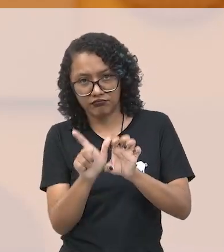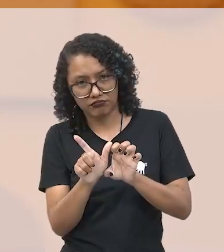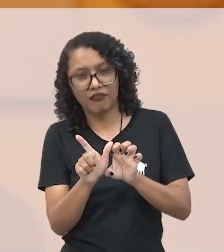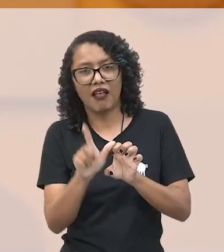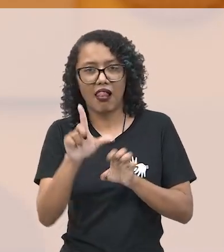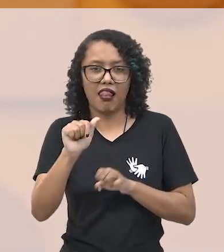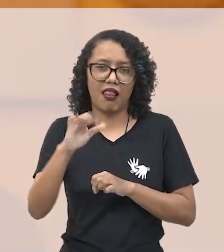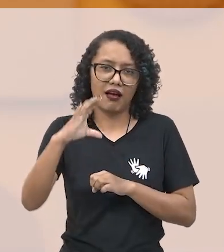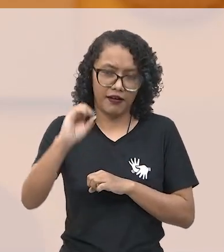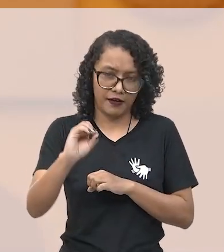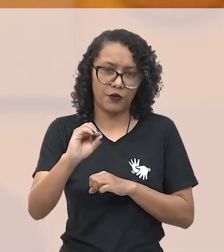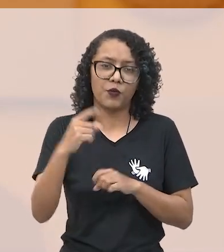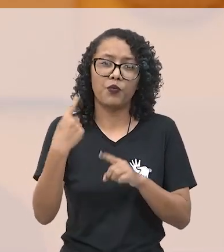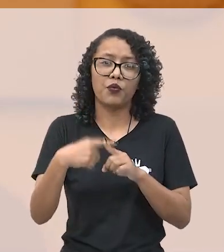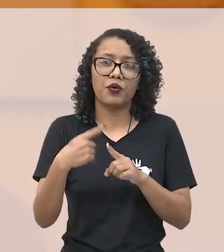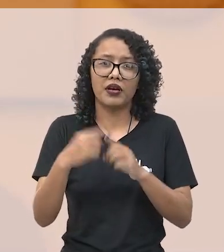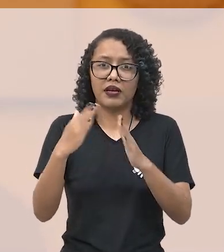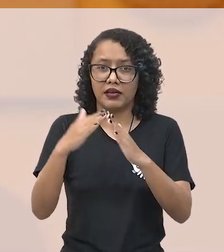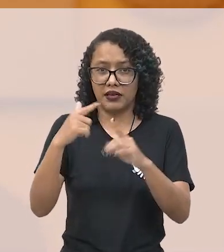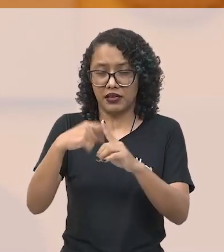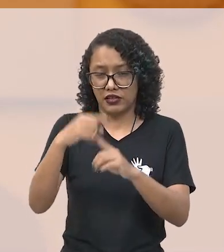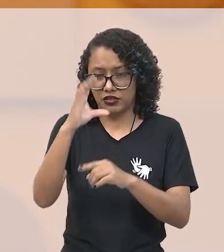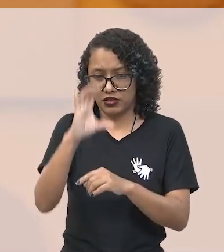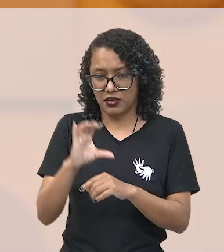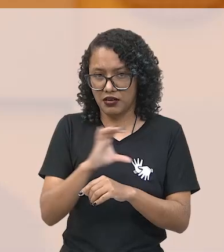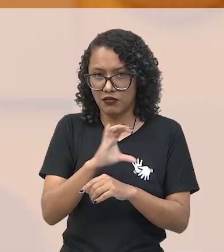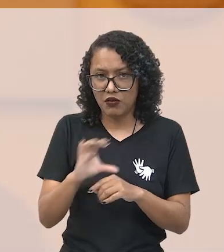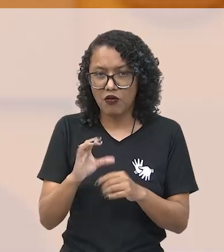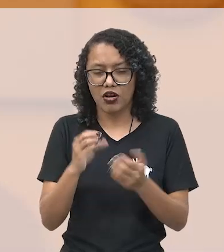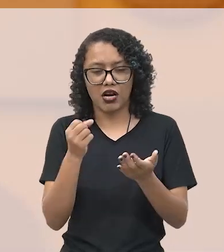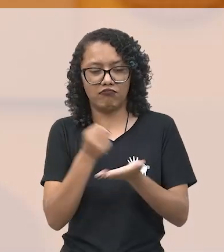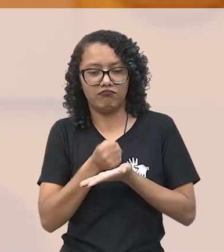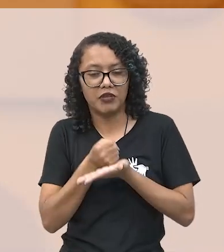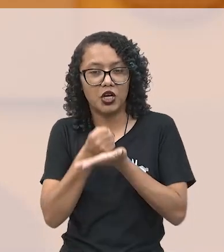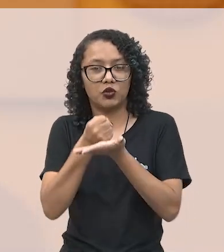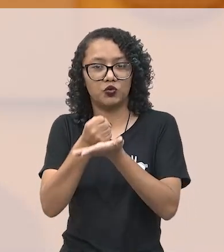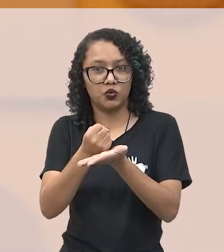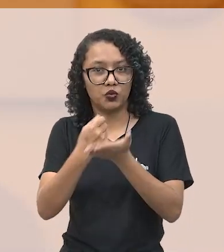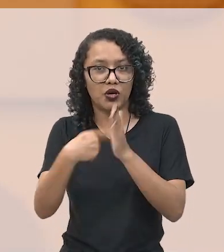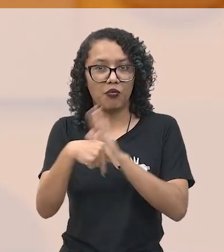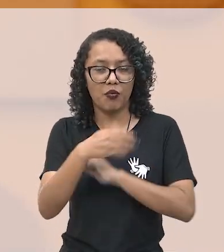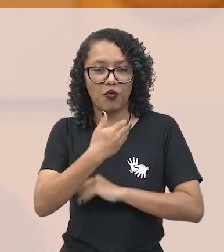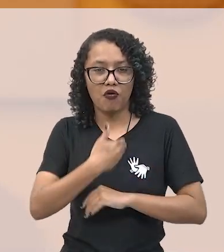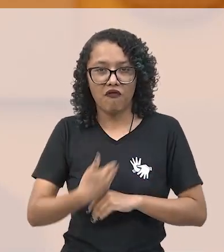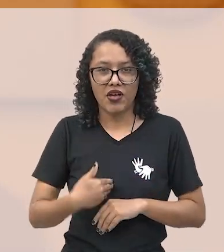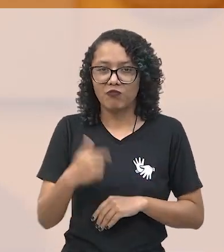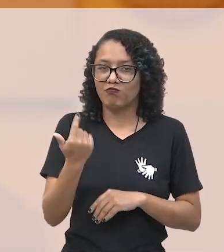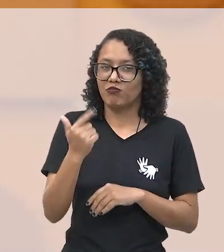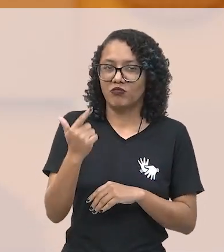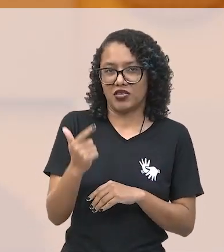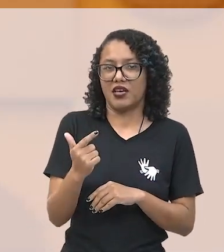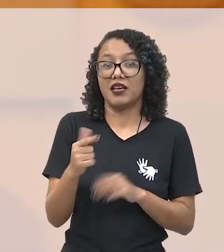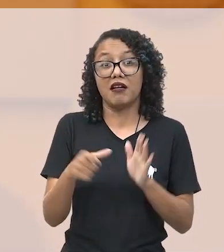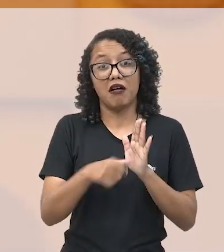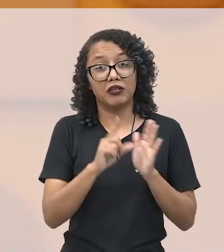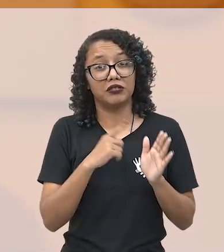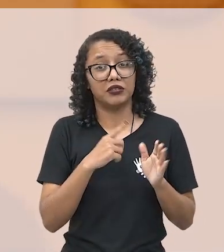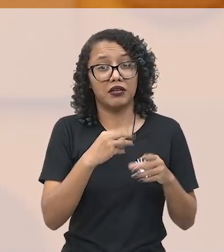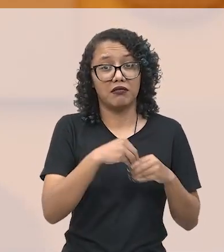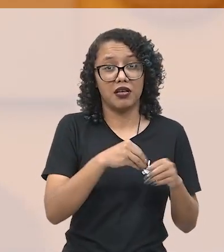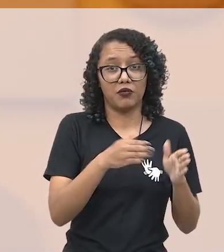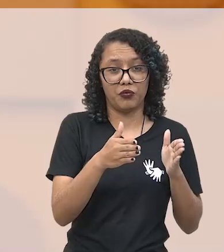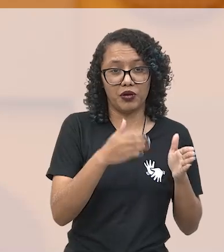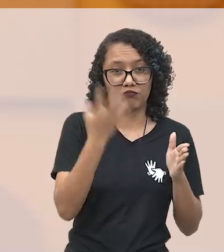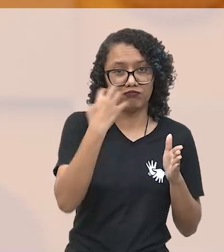ter mais ali os benefícios que ela possuía durante o governo imperial, ok? Continuando o nosso